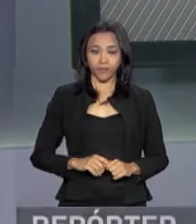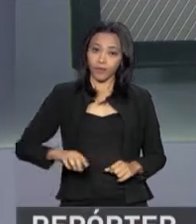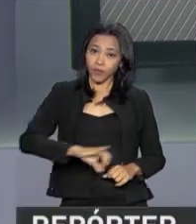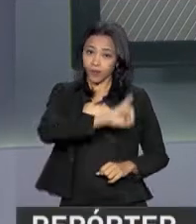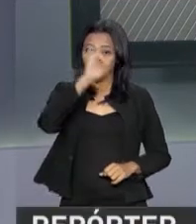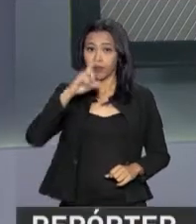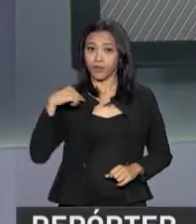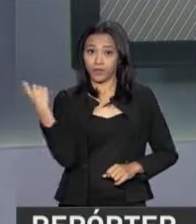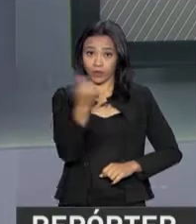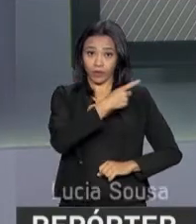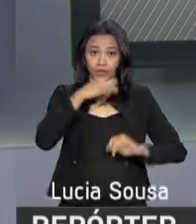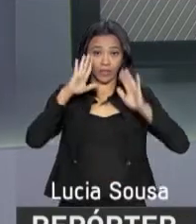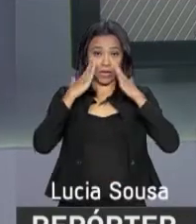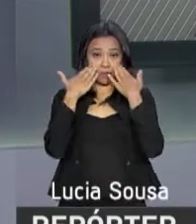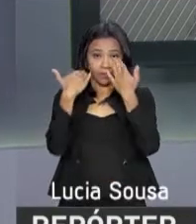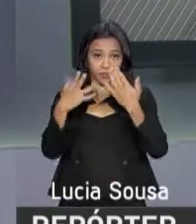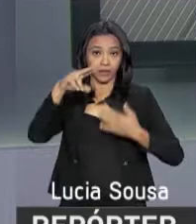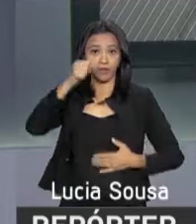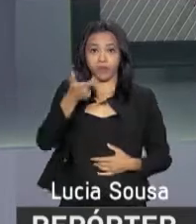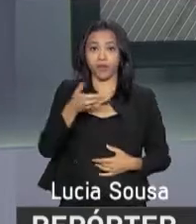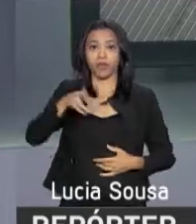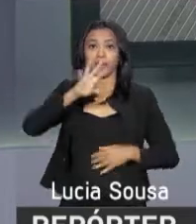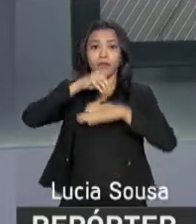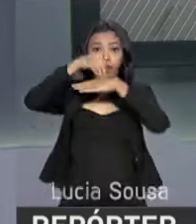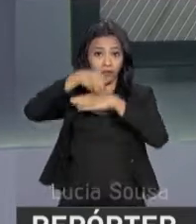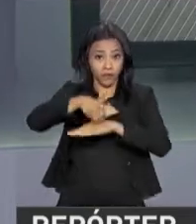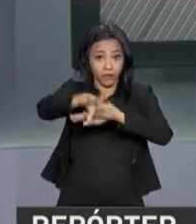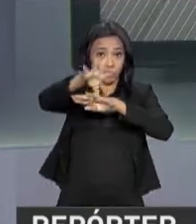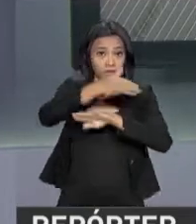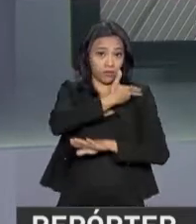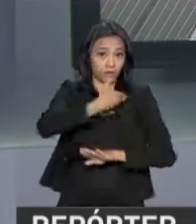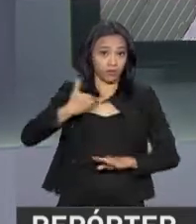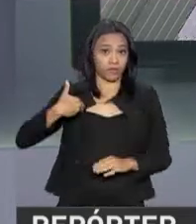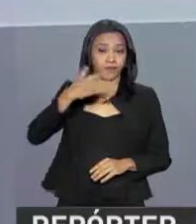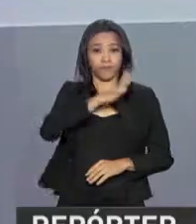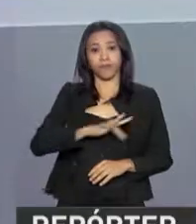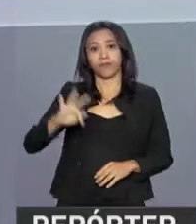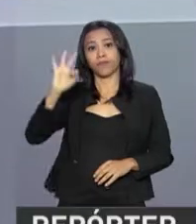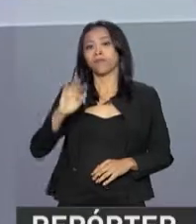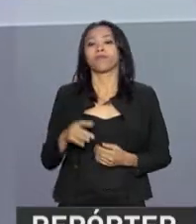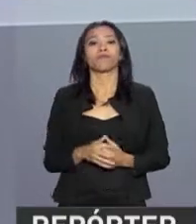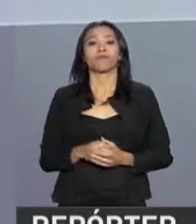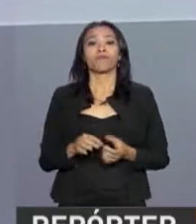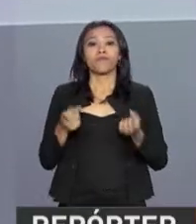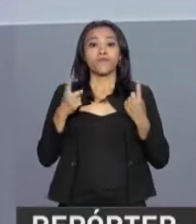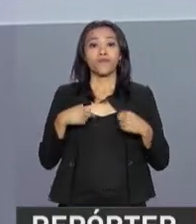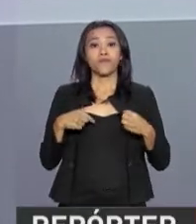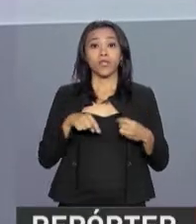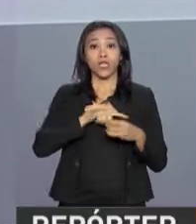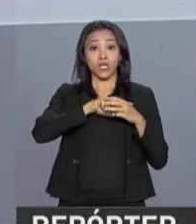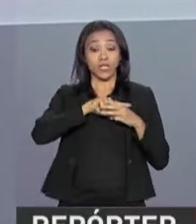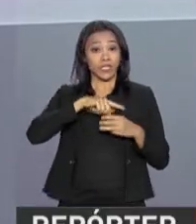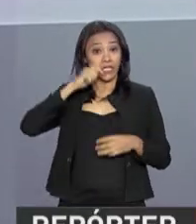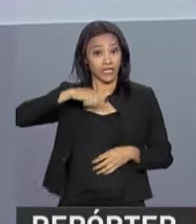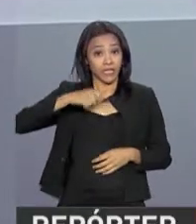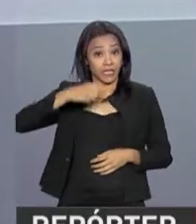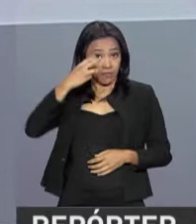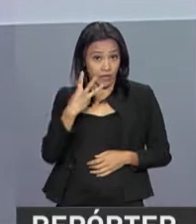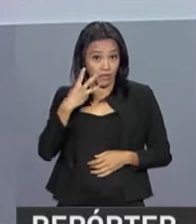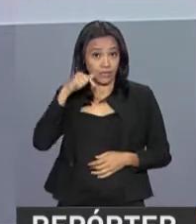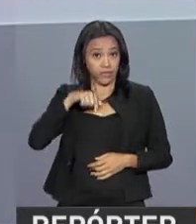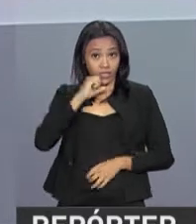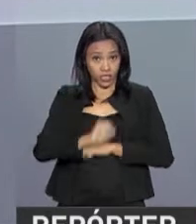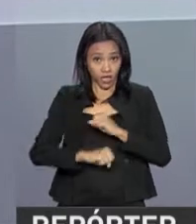Olá, estamos de volta com o repórter NBR e as notícias do governo federal. Nos três primeiros meses do ano,